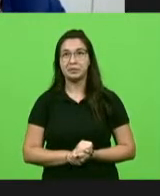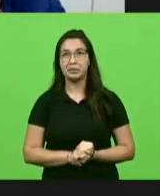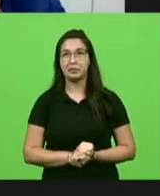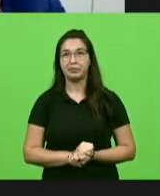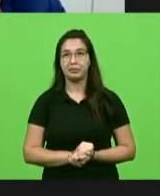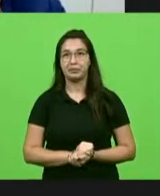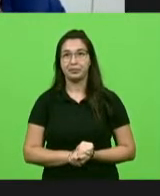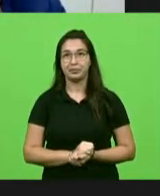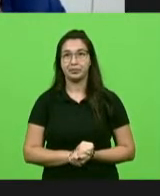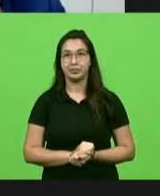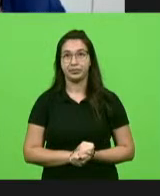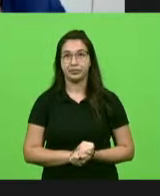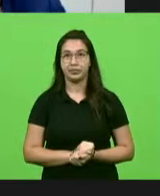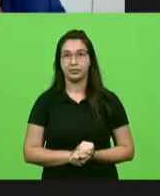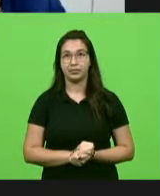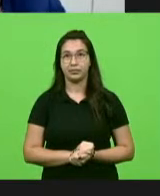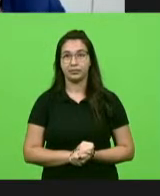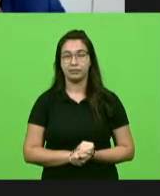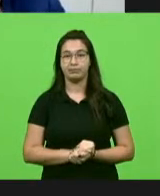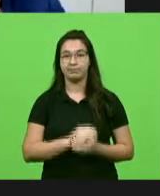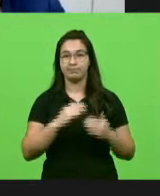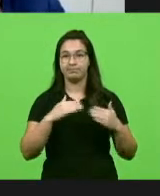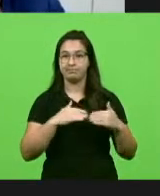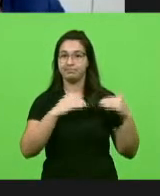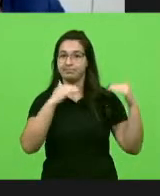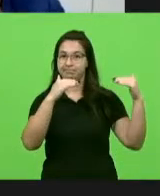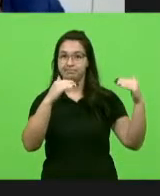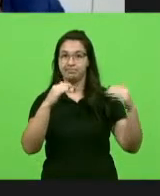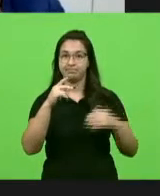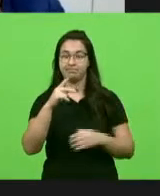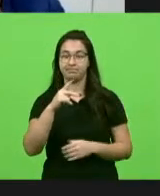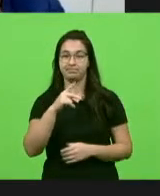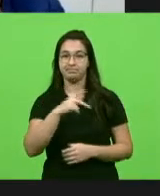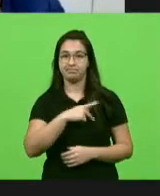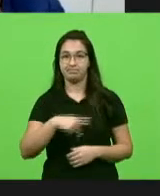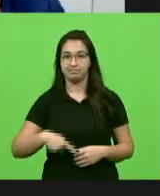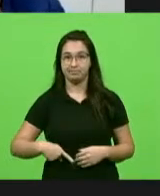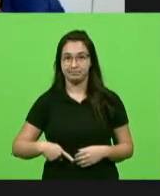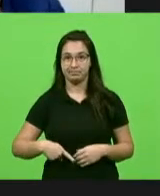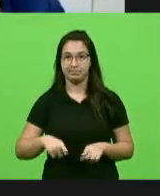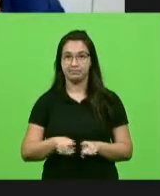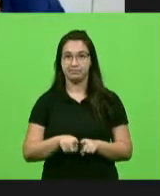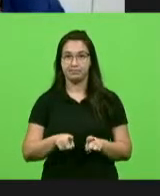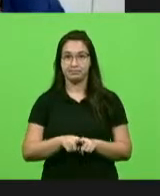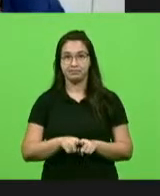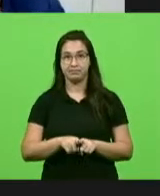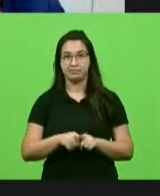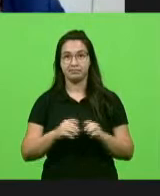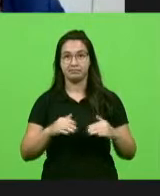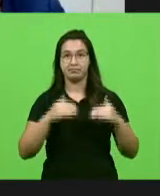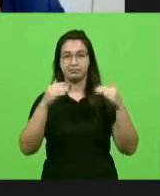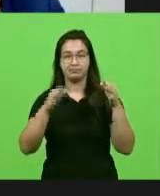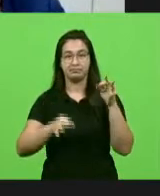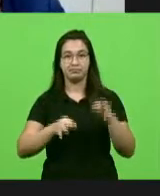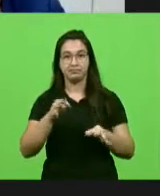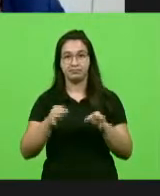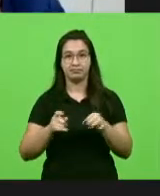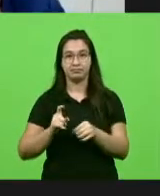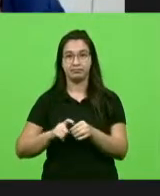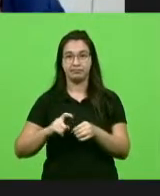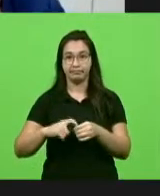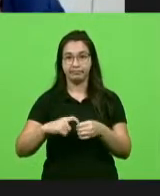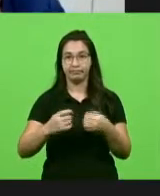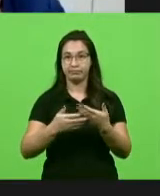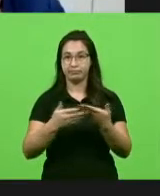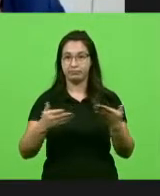presidente. Excelentíssimo presidente, excelentíssimos desembargadores e deputados integrantes deste Tribunal Especial de